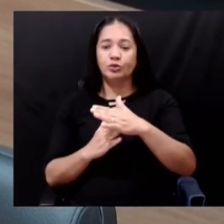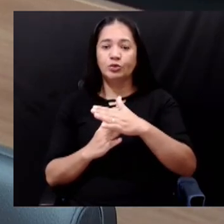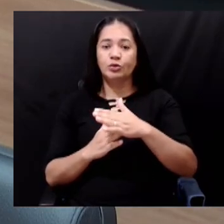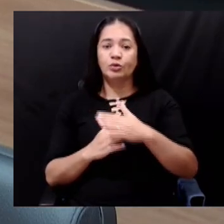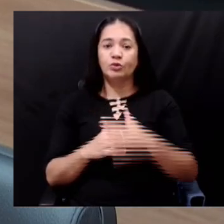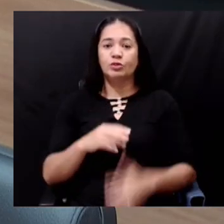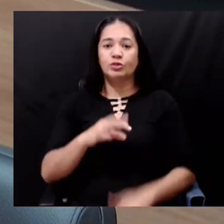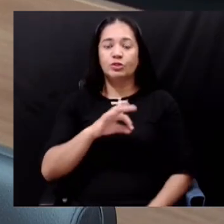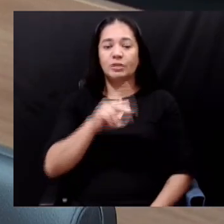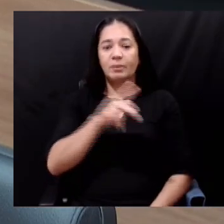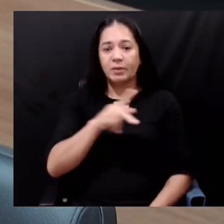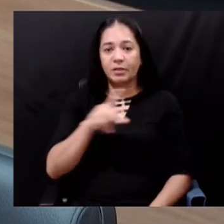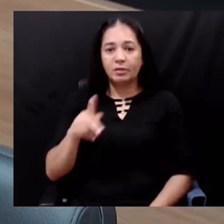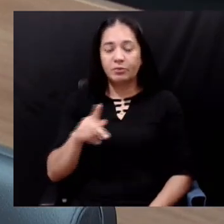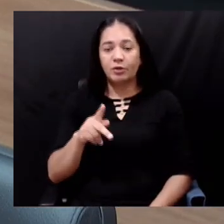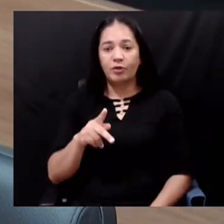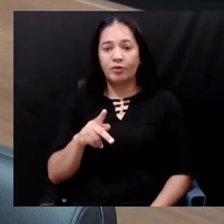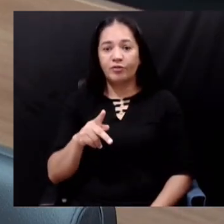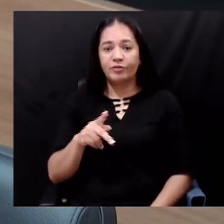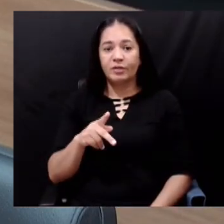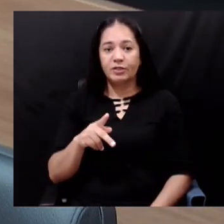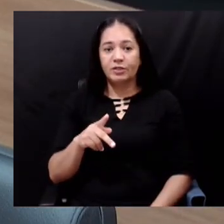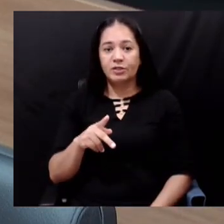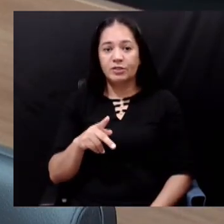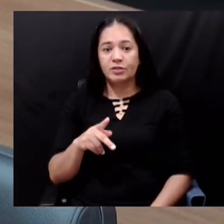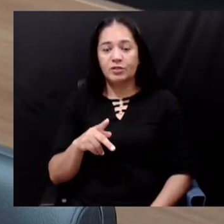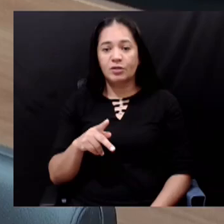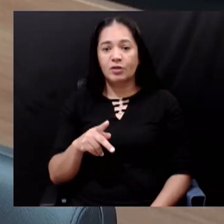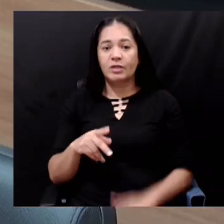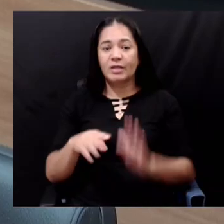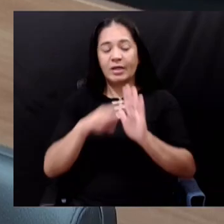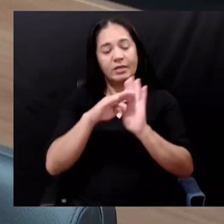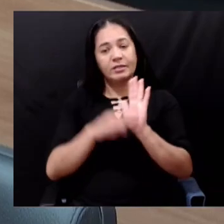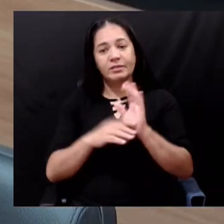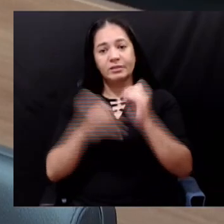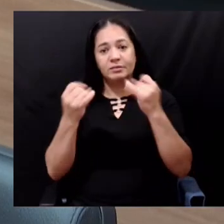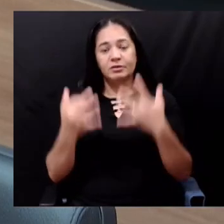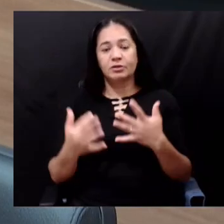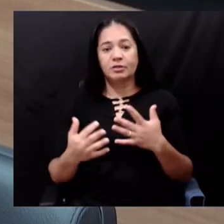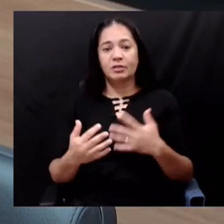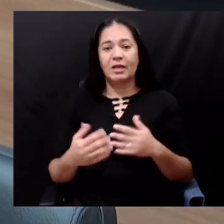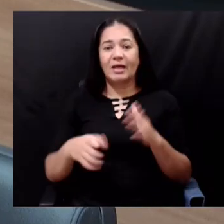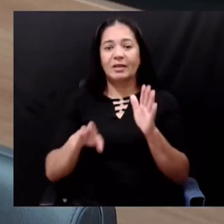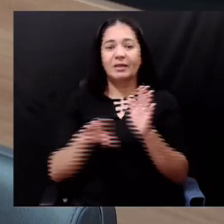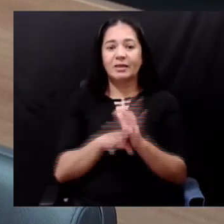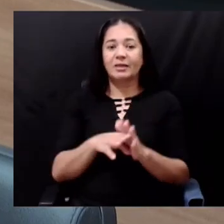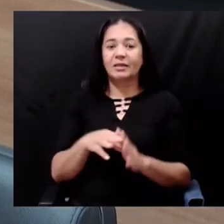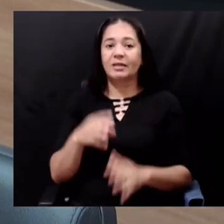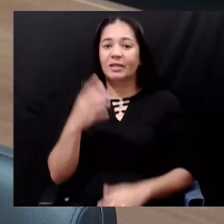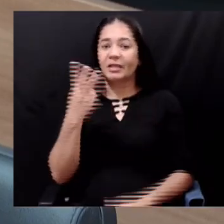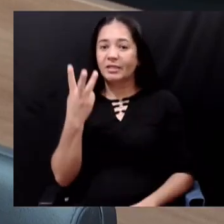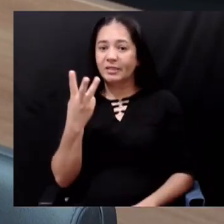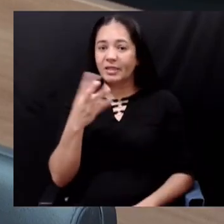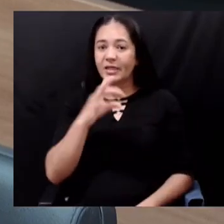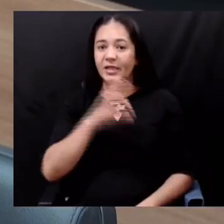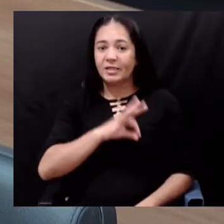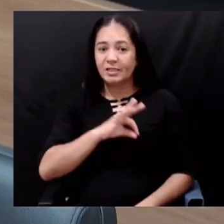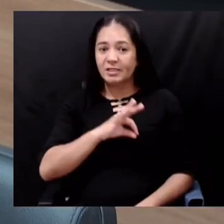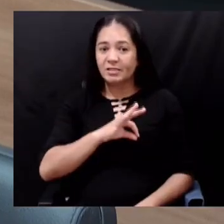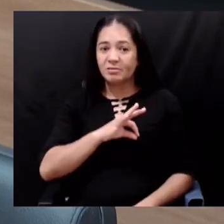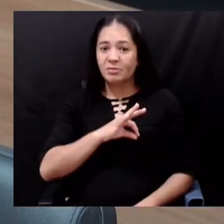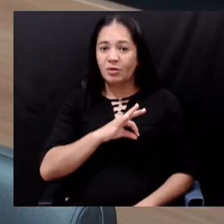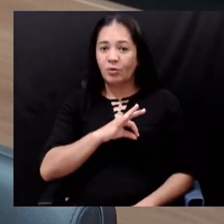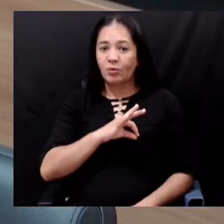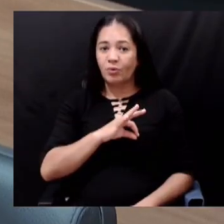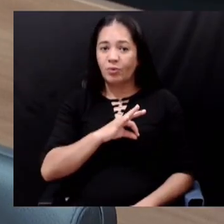mil individualmente, né? E aí eu estou entendendo que os 3 mil individual nos 7 meses.